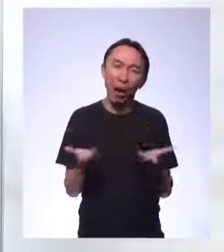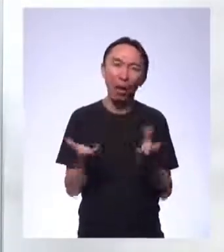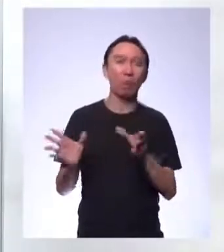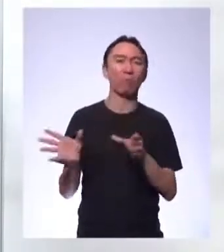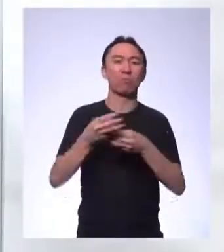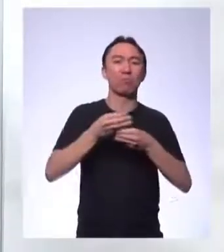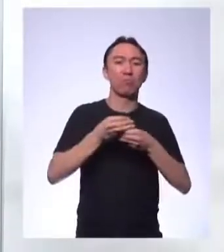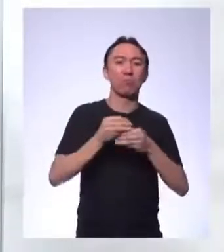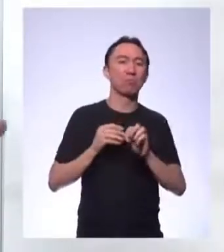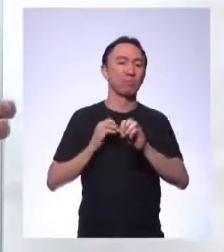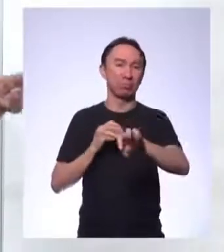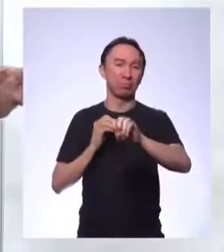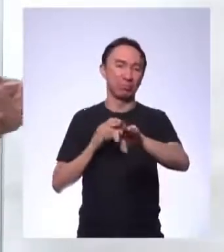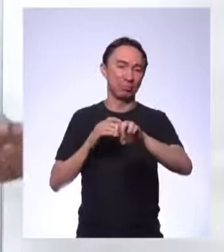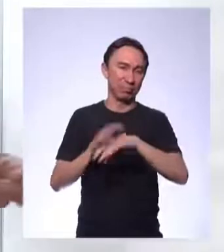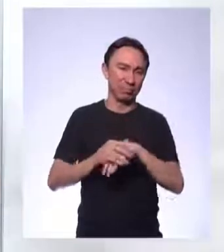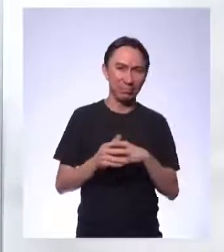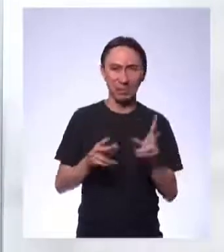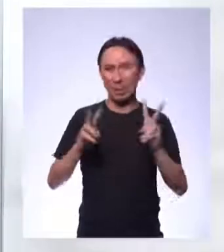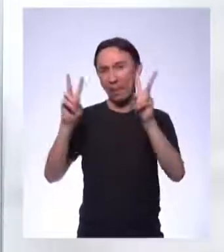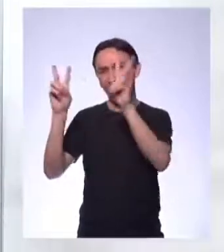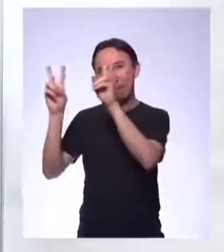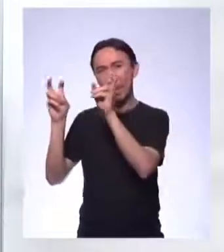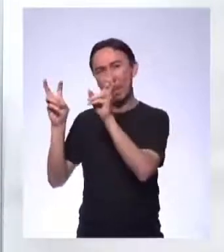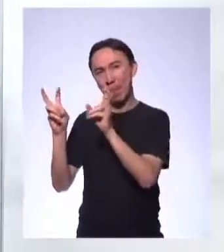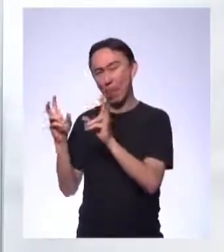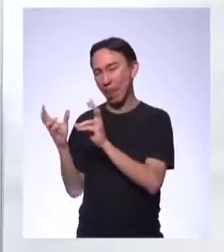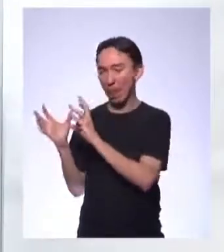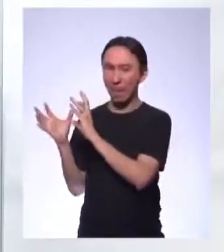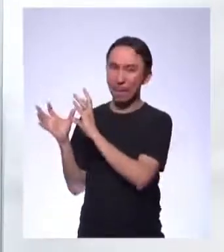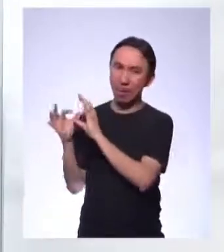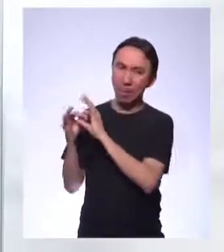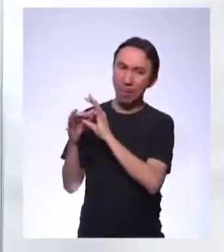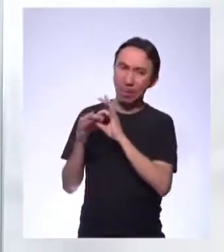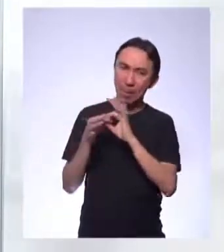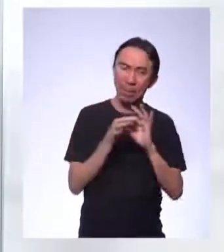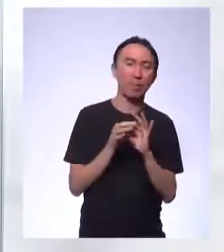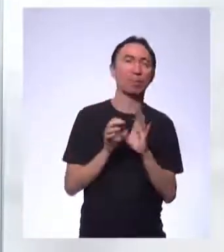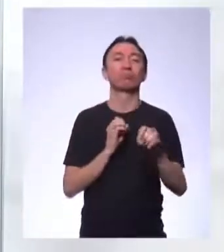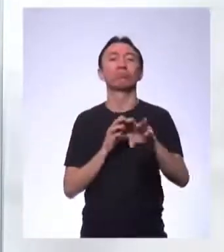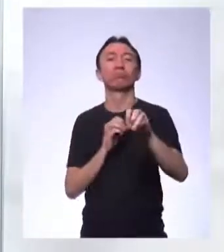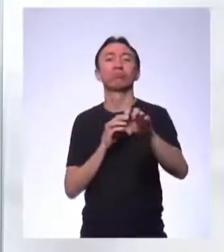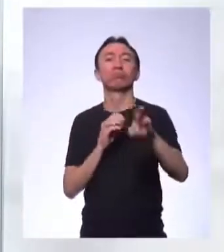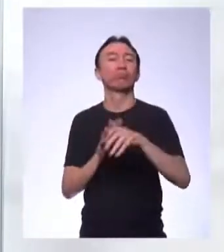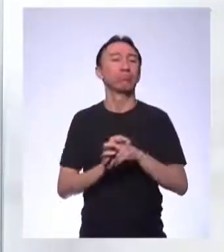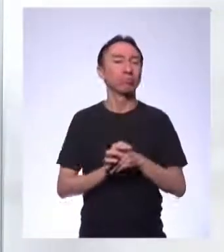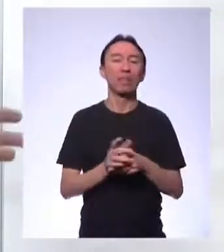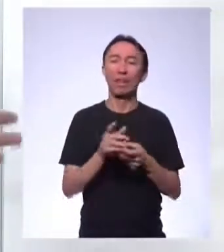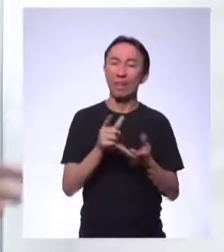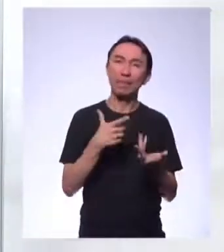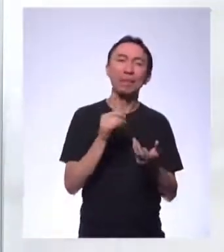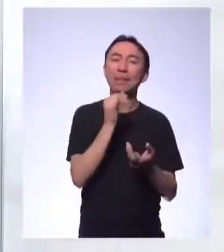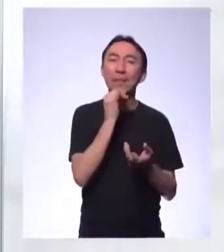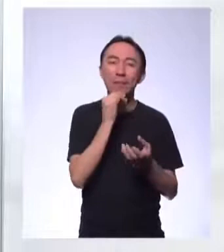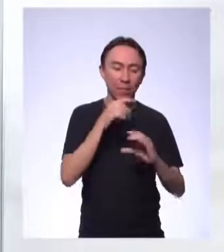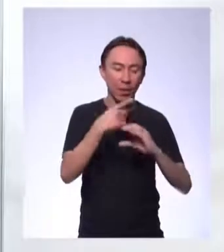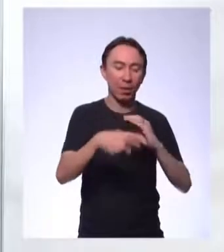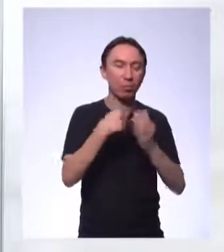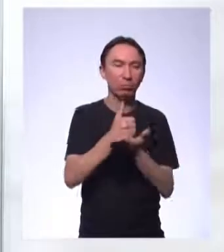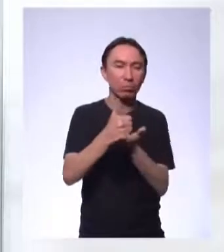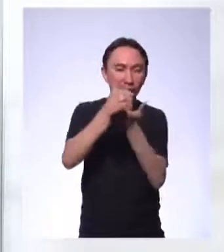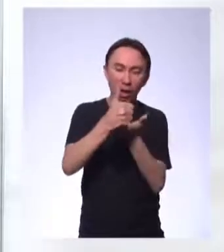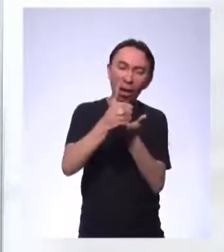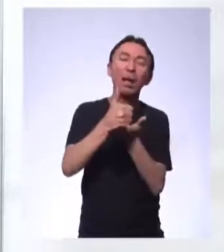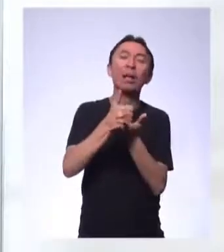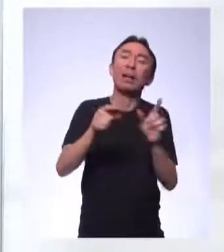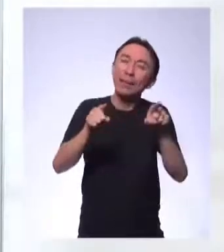extinção, o professor Ed Joel acho que falou um pouquinho também sobre as unidades de preservação, a água está aí no meio, e aí a gente discutiu um pouquinho,